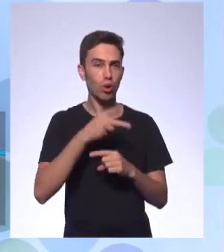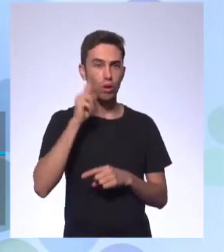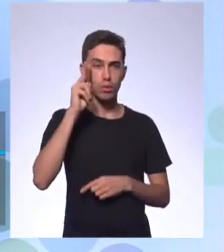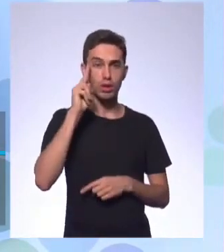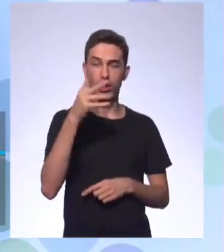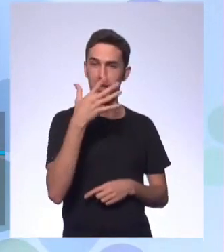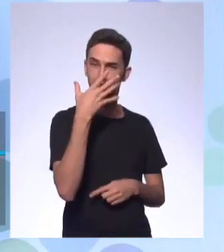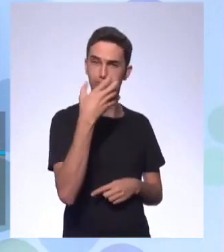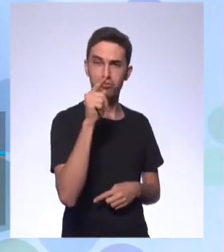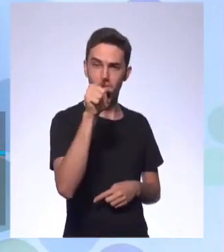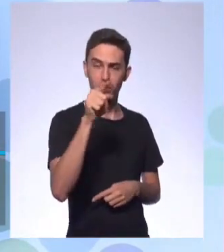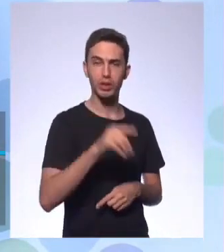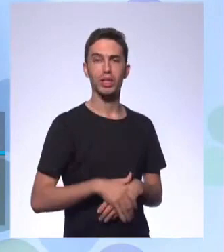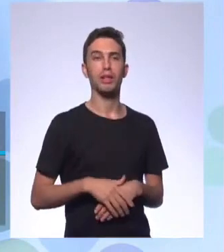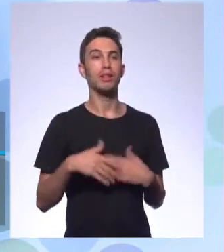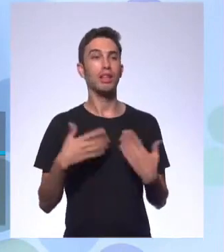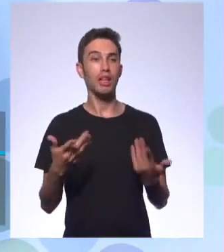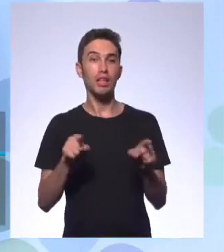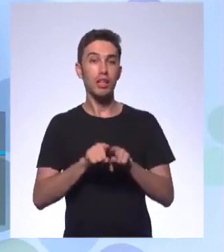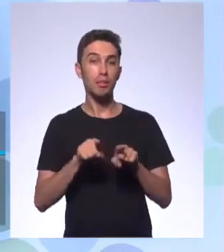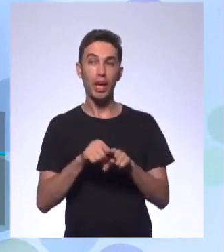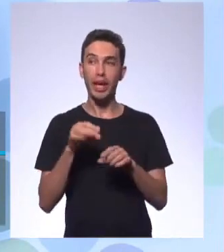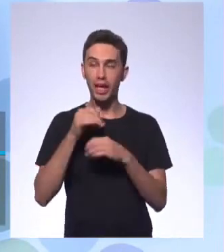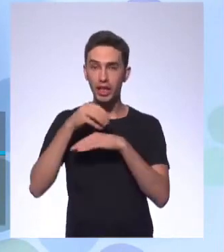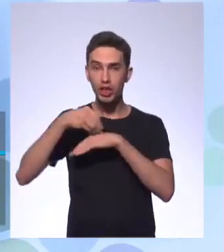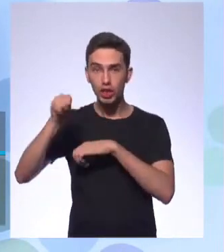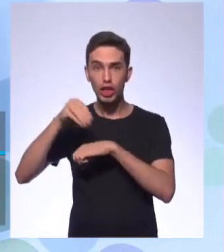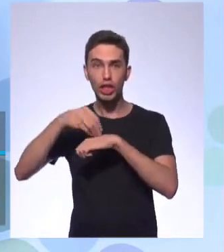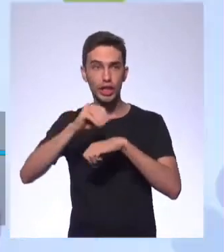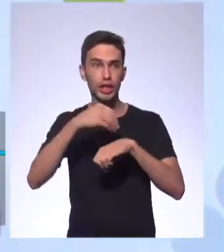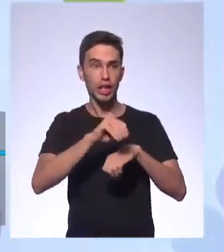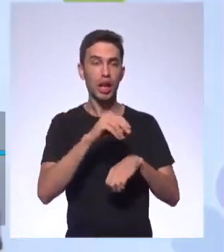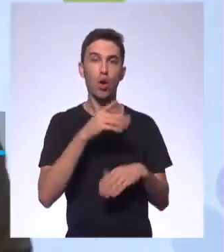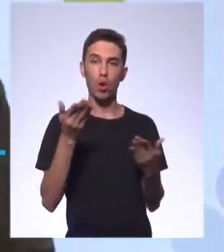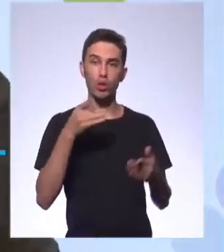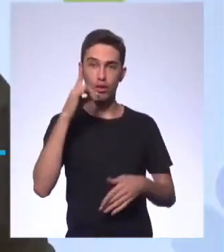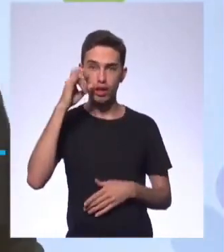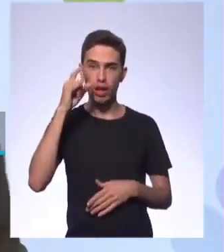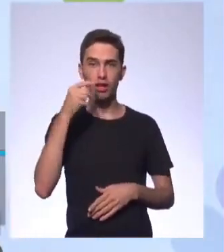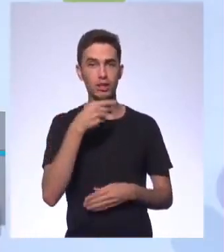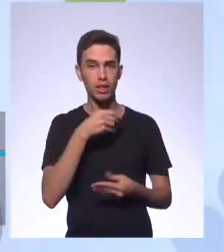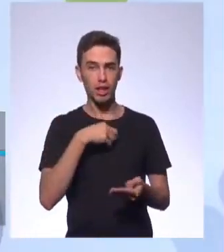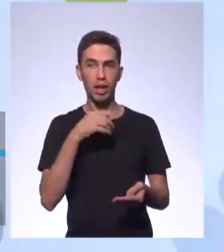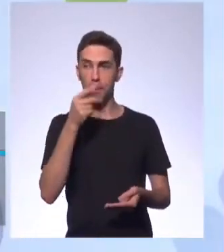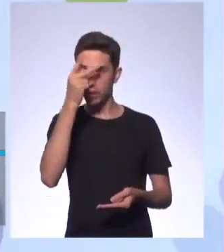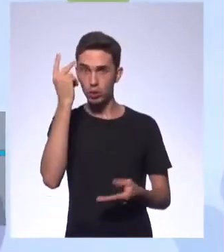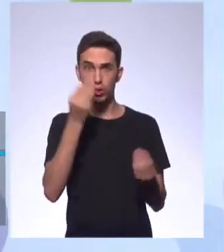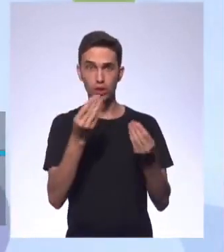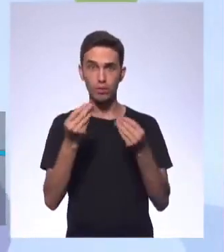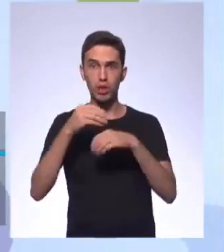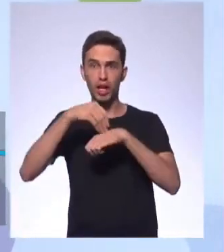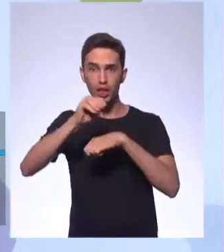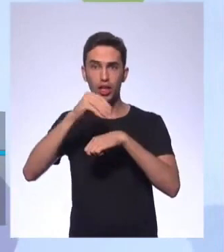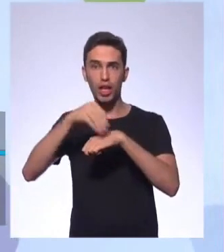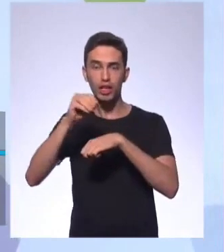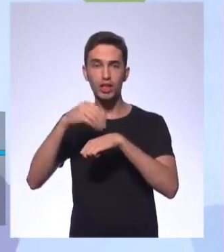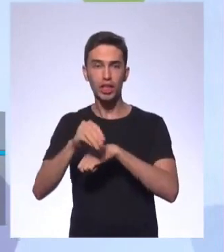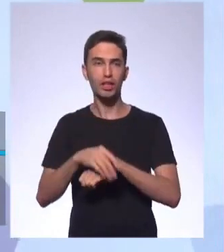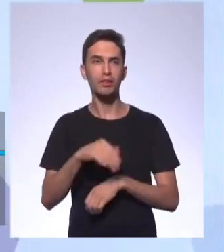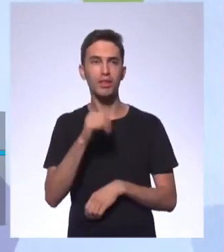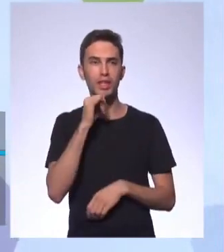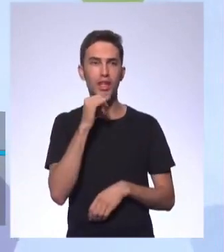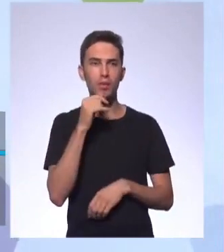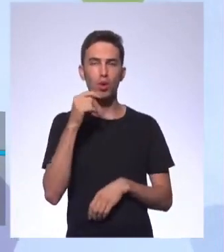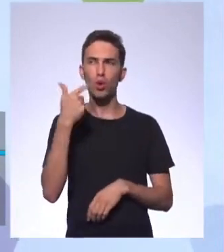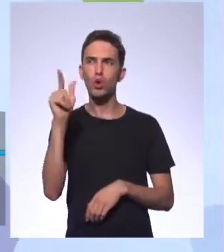legal. E indique, né? Eu estava vendo hoje lá no Instagram, as pessoas indicando para a gente bastante coisa, bastante livro. Indicaram esses